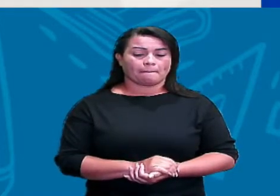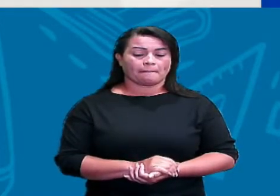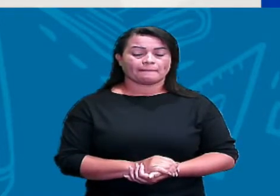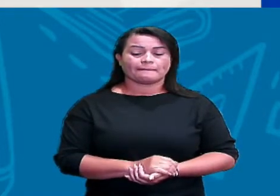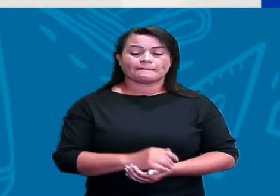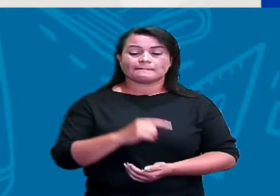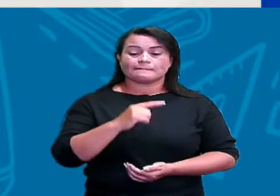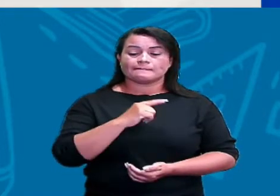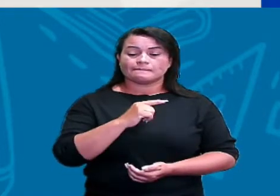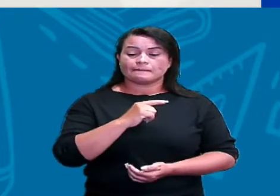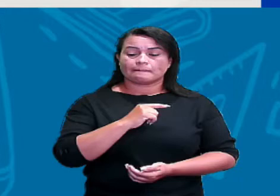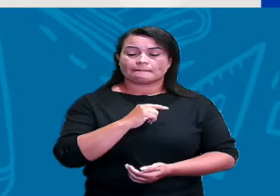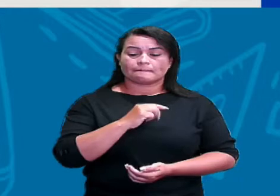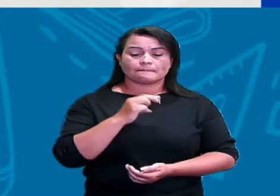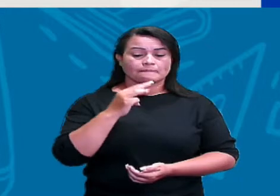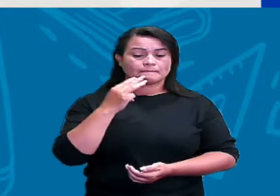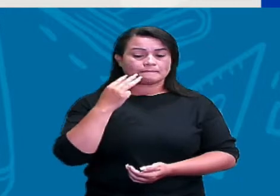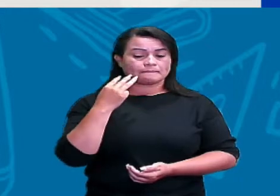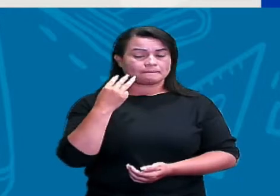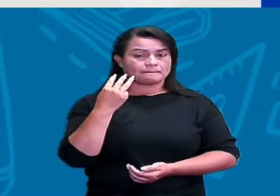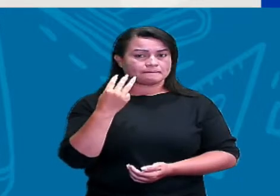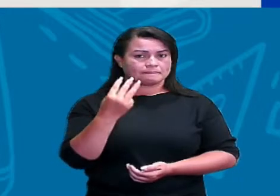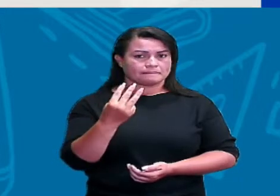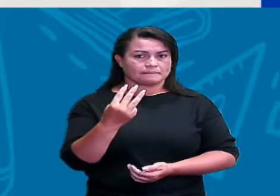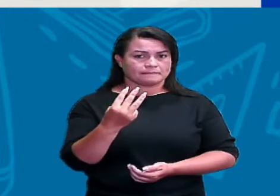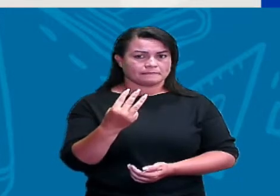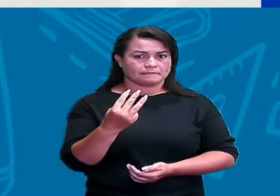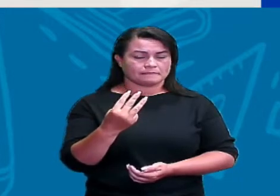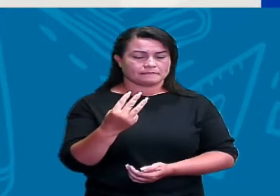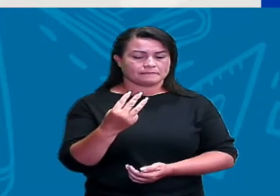Eu tenho 3 trava-línguas e